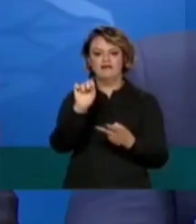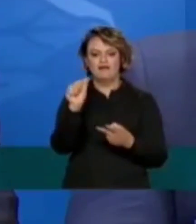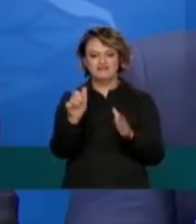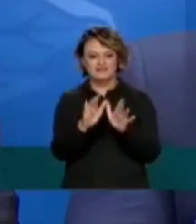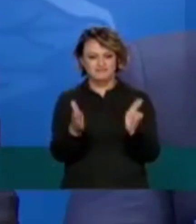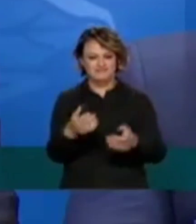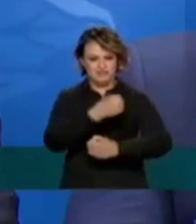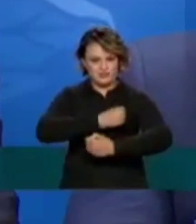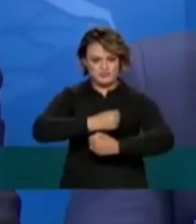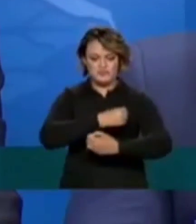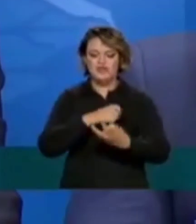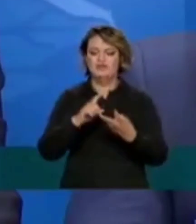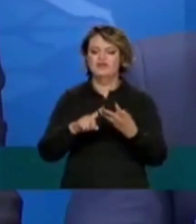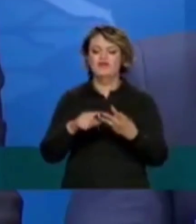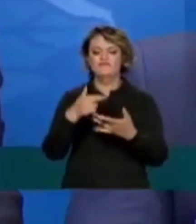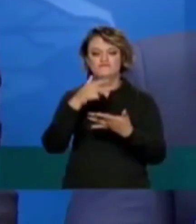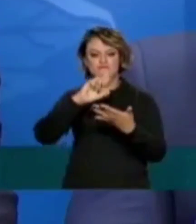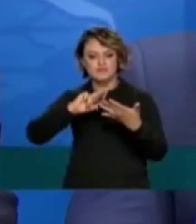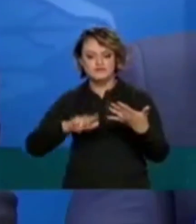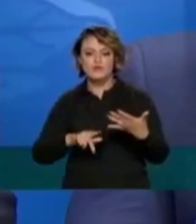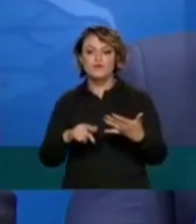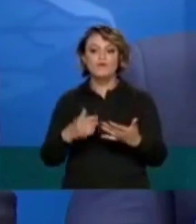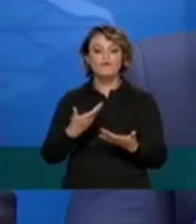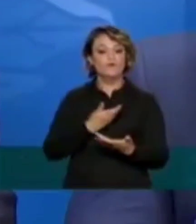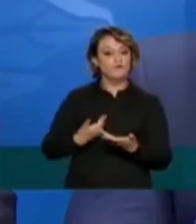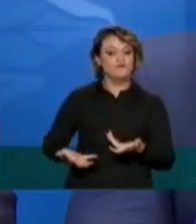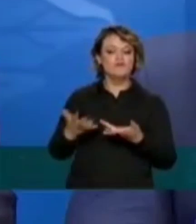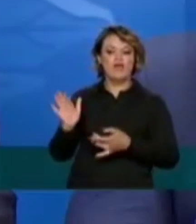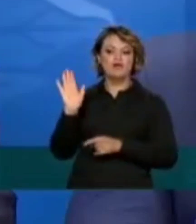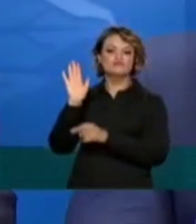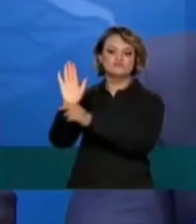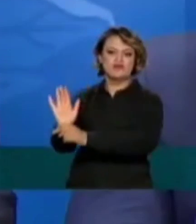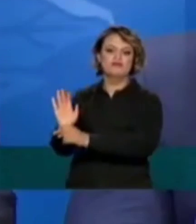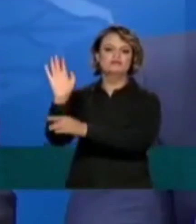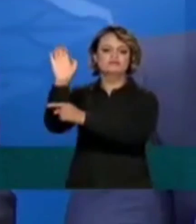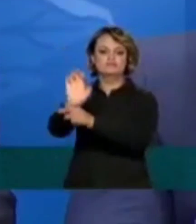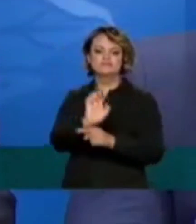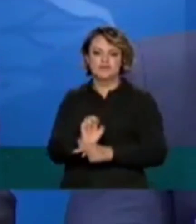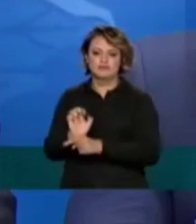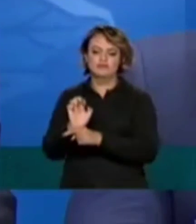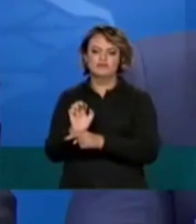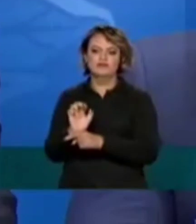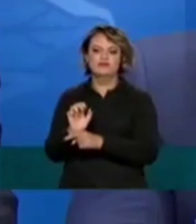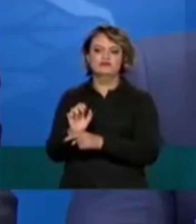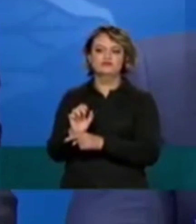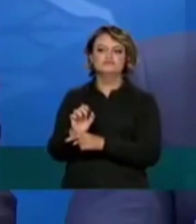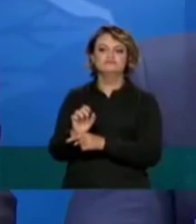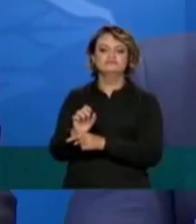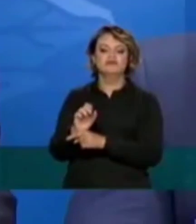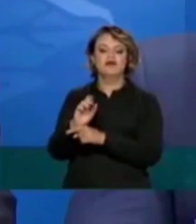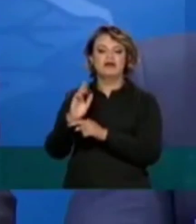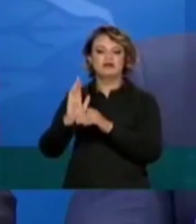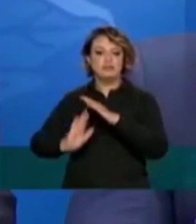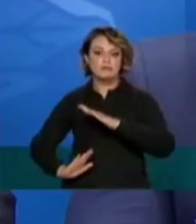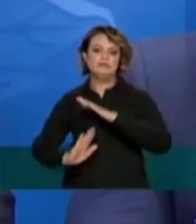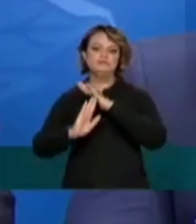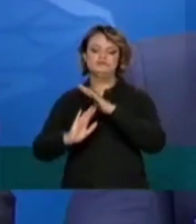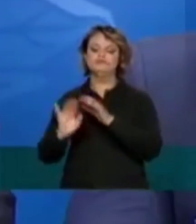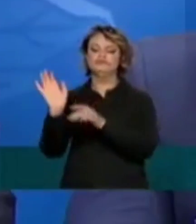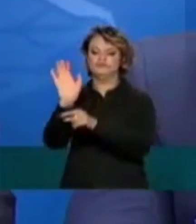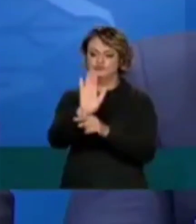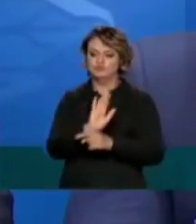cozinha. O governo ressarcirá aos estados essa arrecadação até o limite da